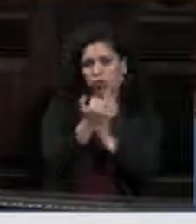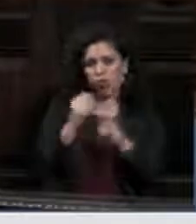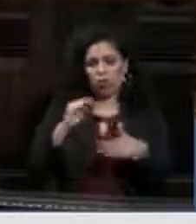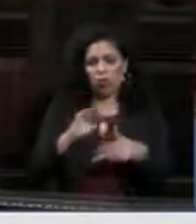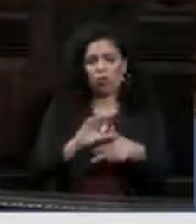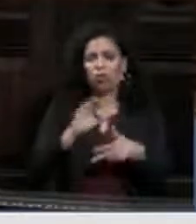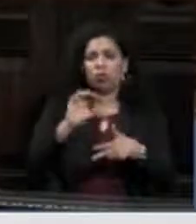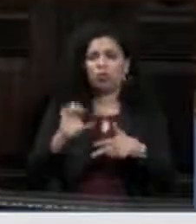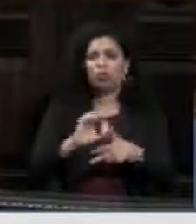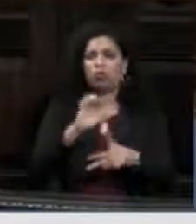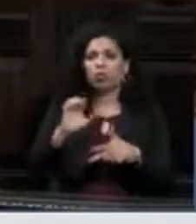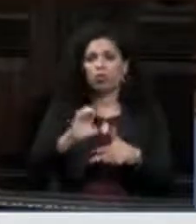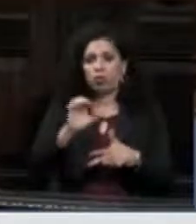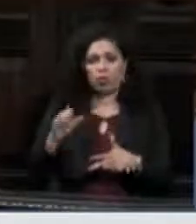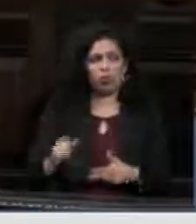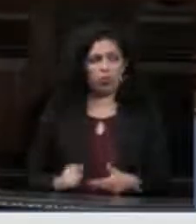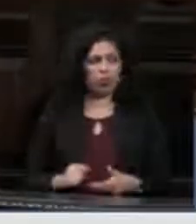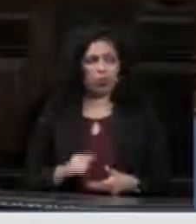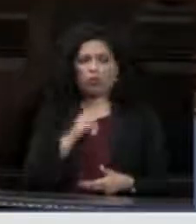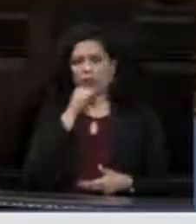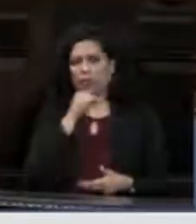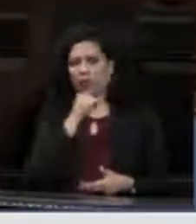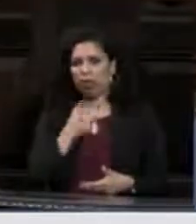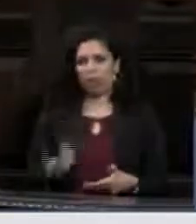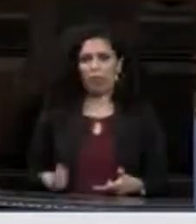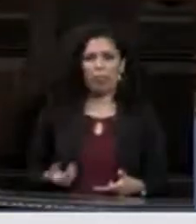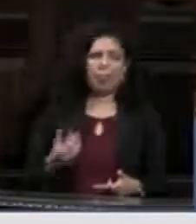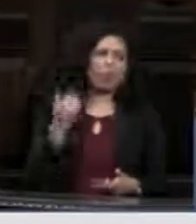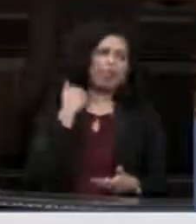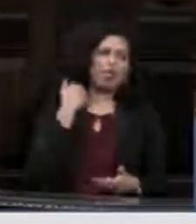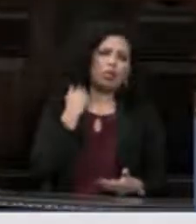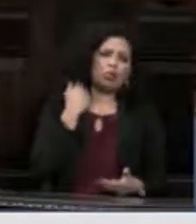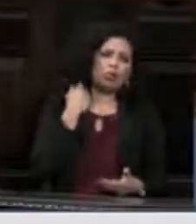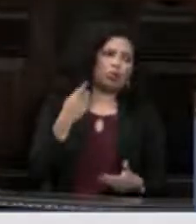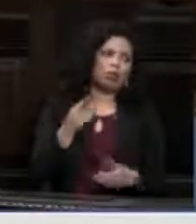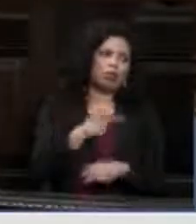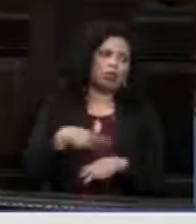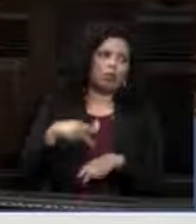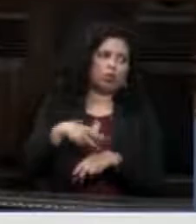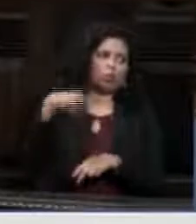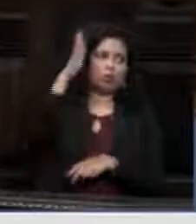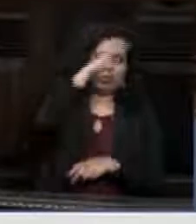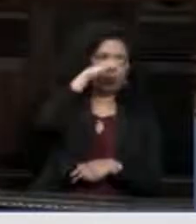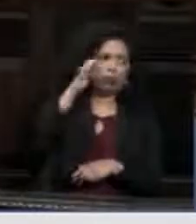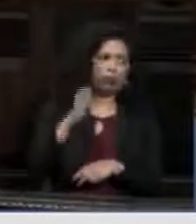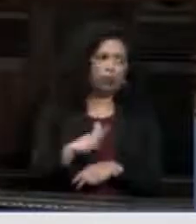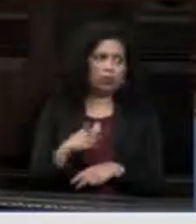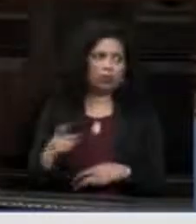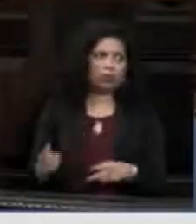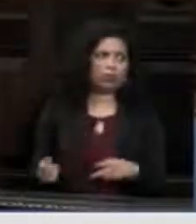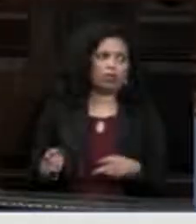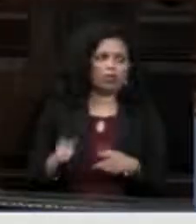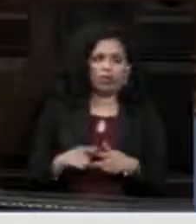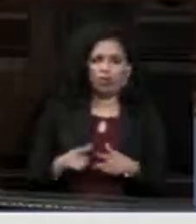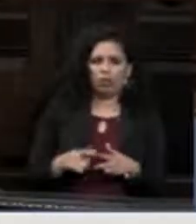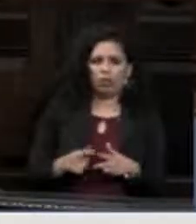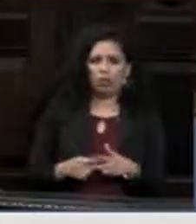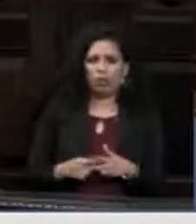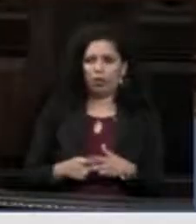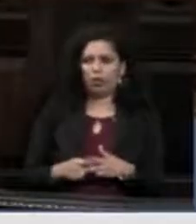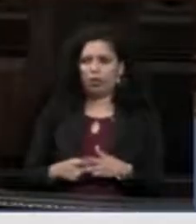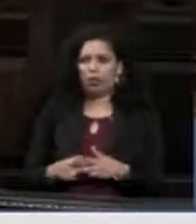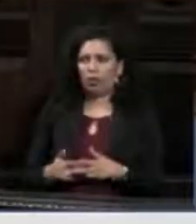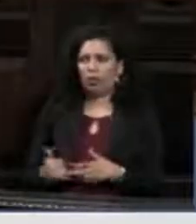por órgãos como Banco do Brasil, como Petrobras, que trazem salários